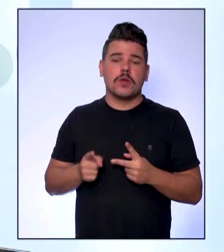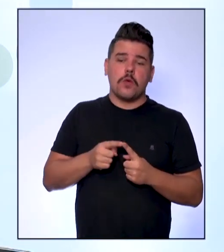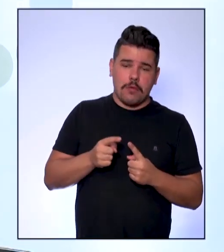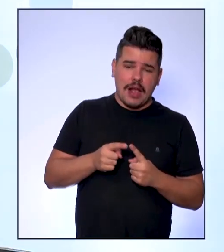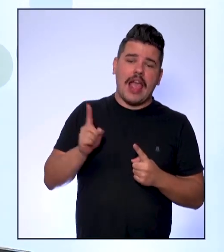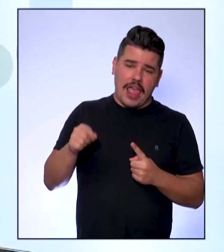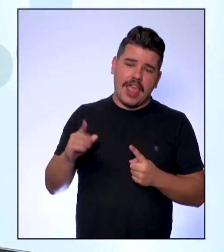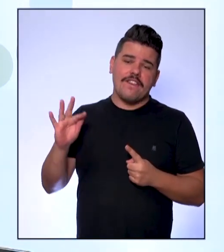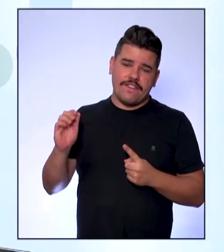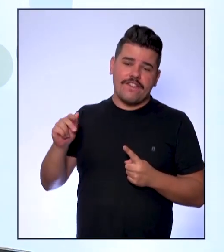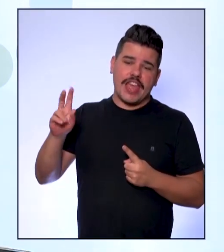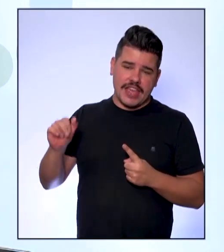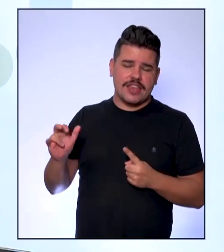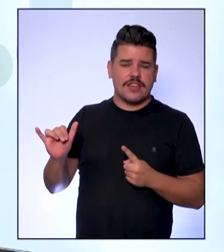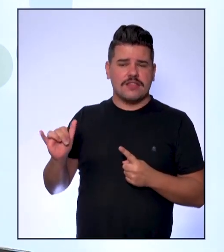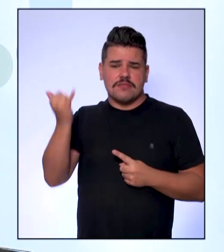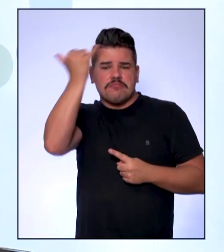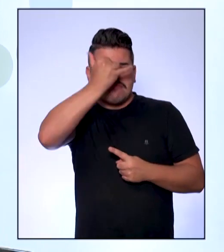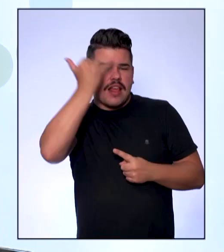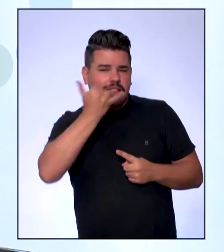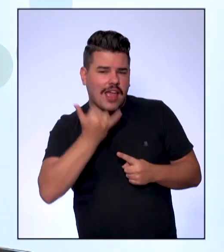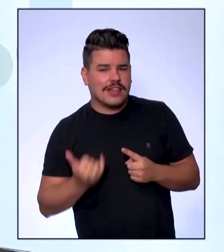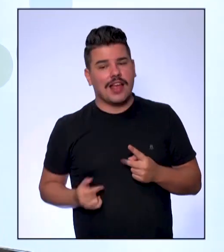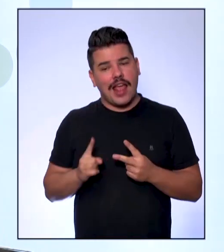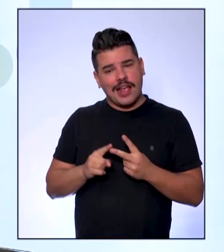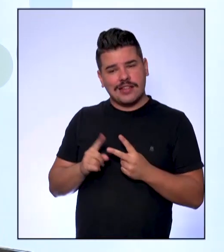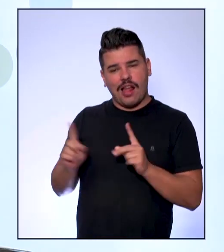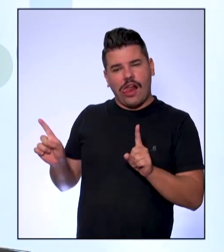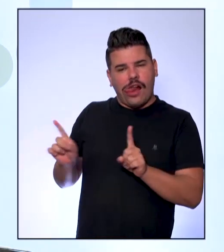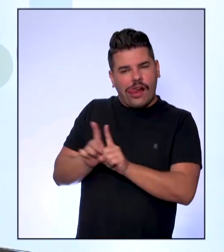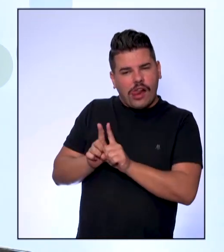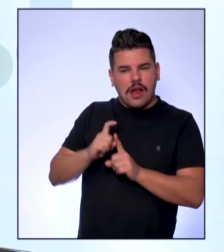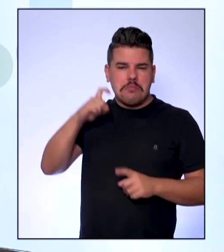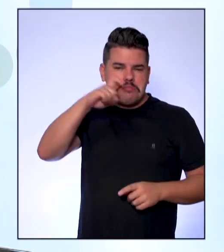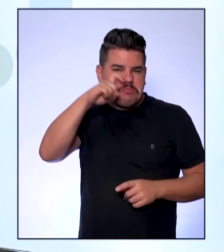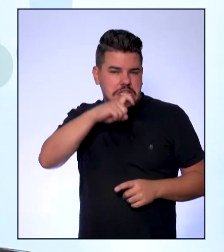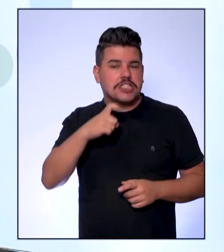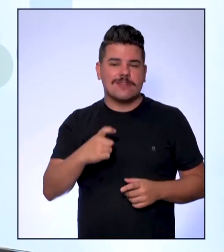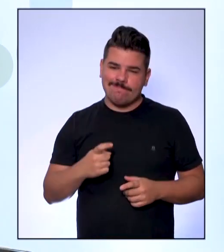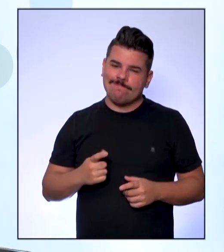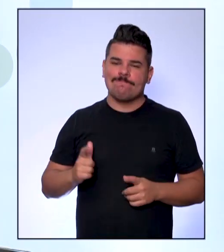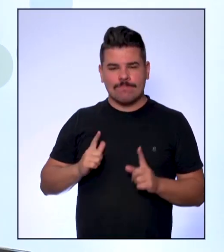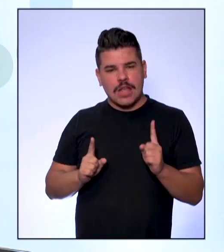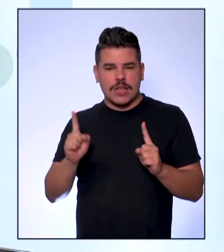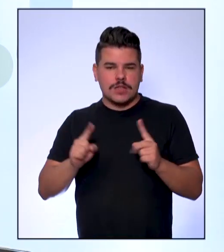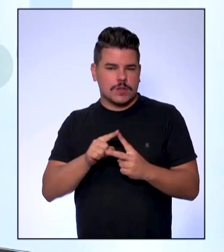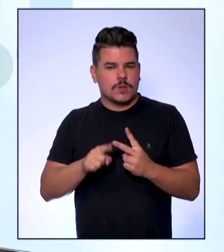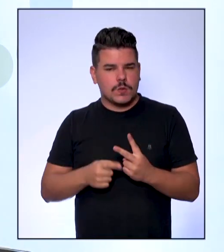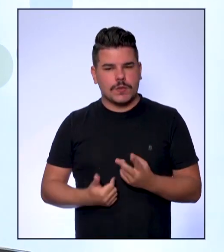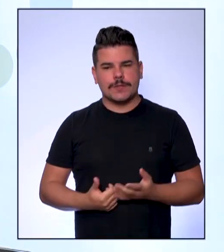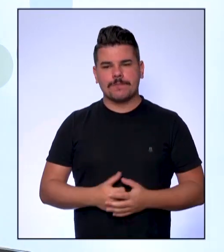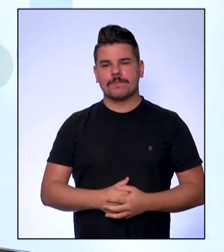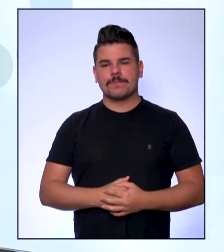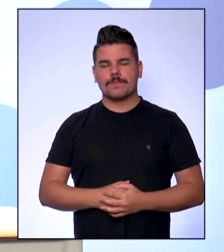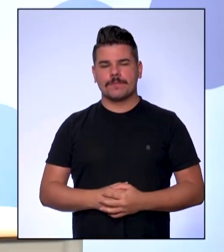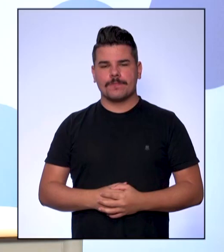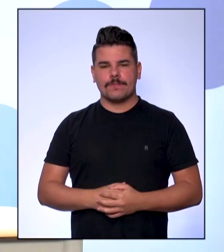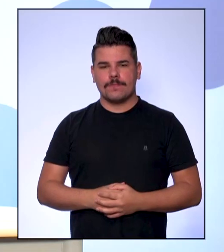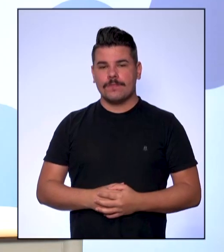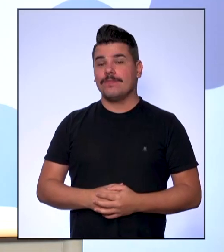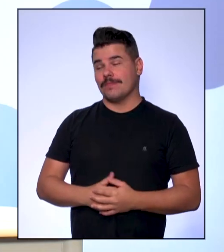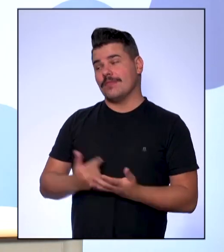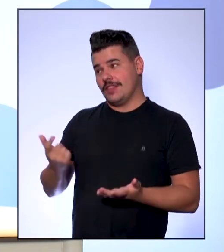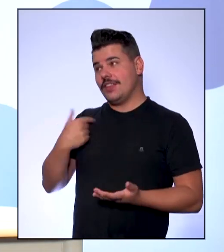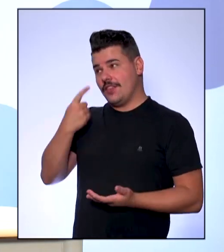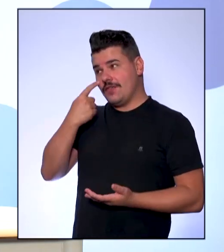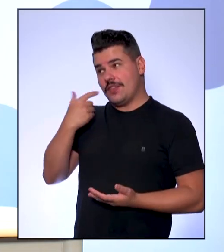não existe a intenção de você mentir. É mais uma intenção de deixar mais bonito, mais polido, né, menos estranho, e assim vai. Ah, aí, tá